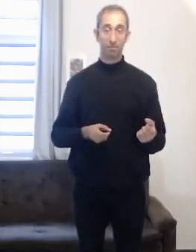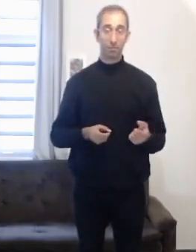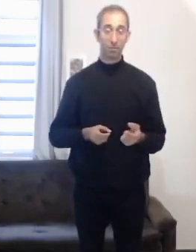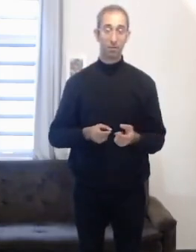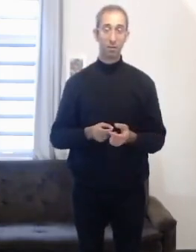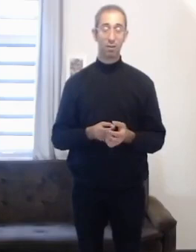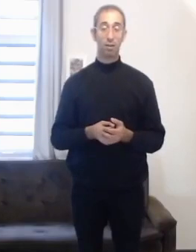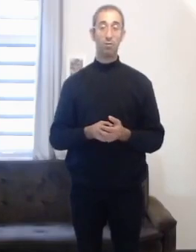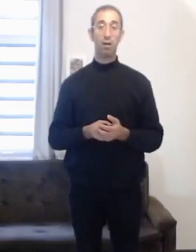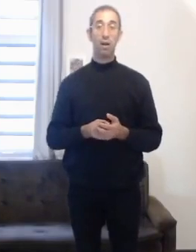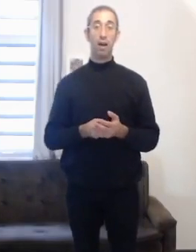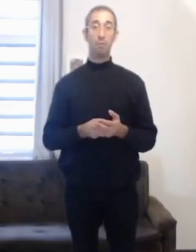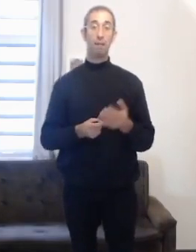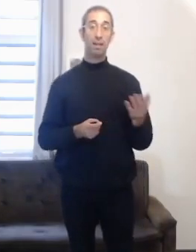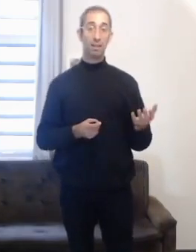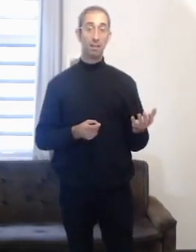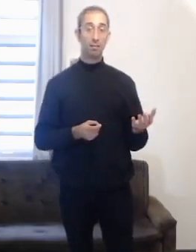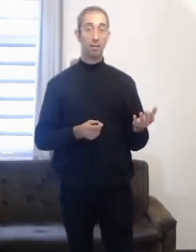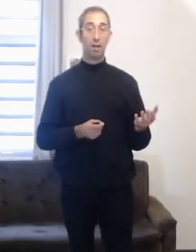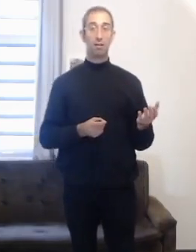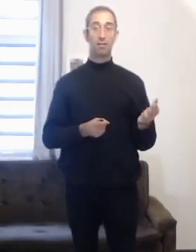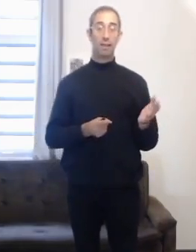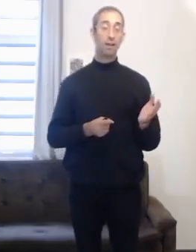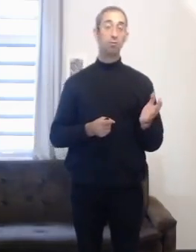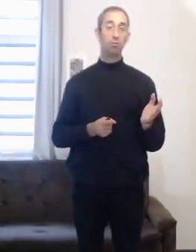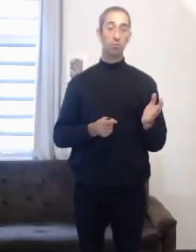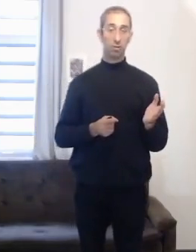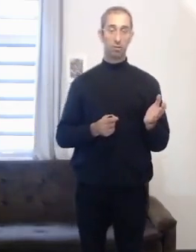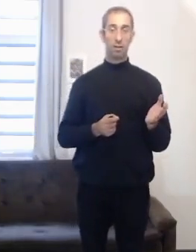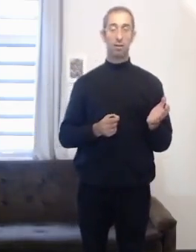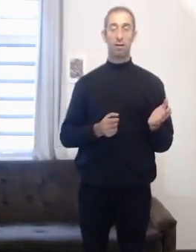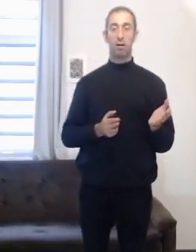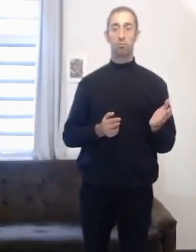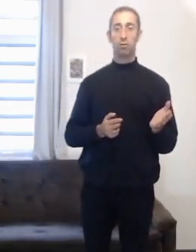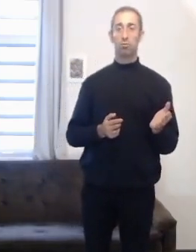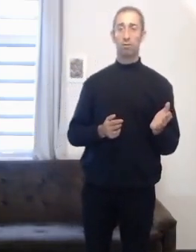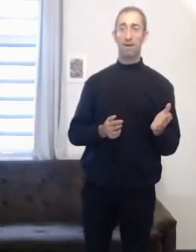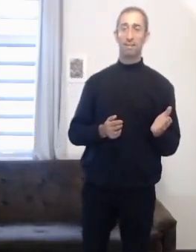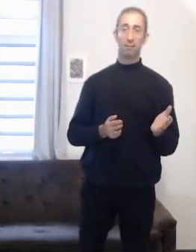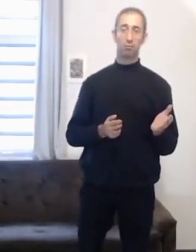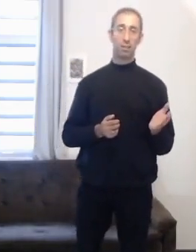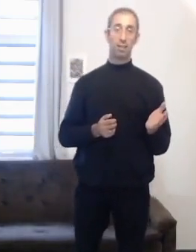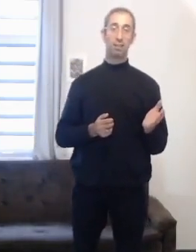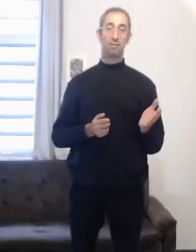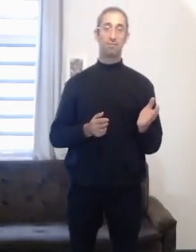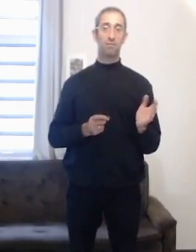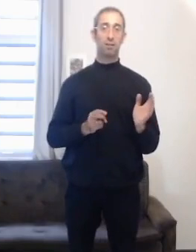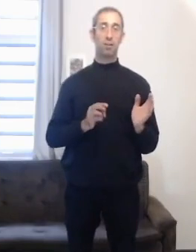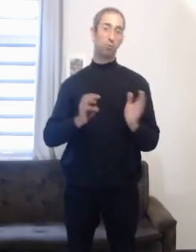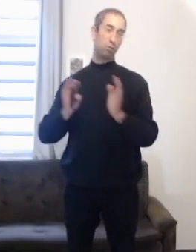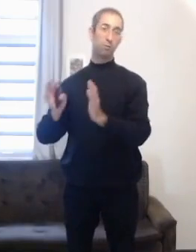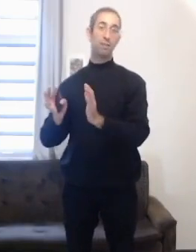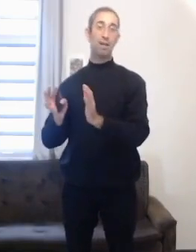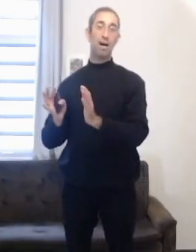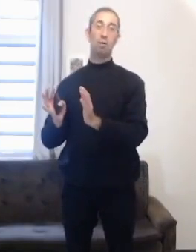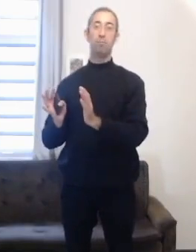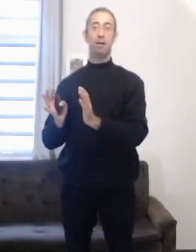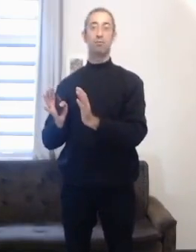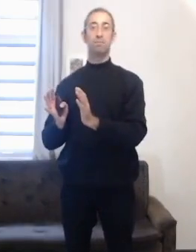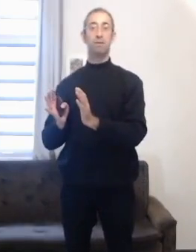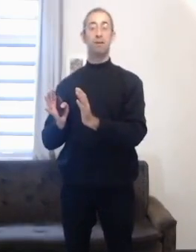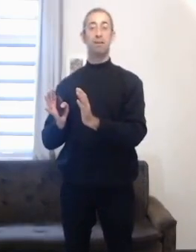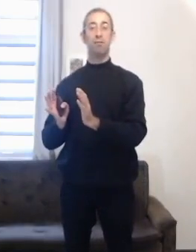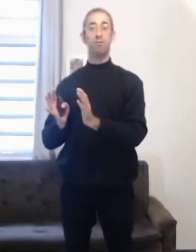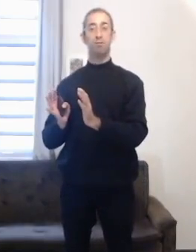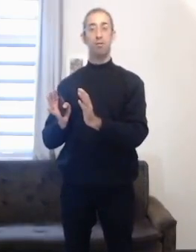né? Então, é uma maneira. Tem alguns, né, alguns autores mais clássicos que eles falam assim, não, e o ideal é o